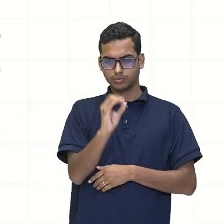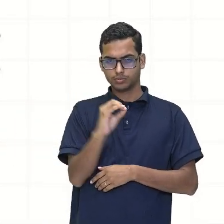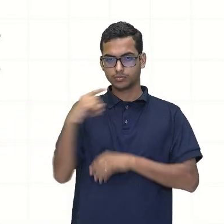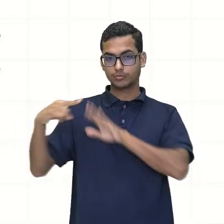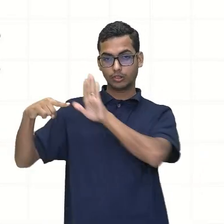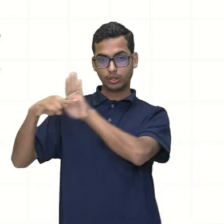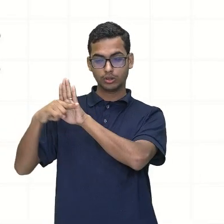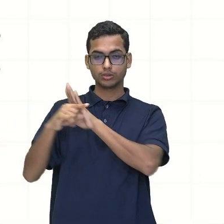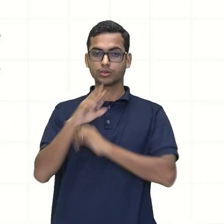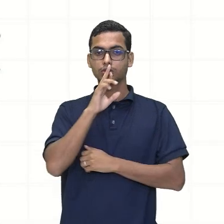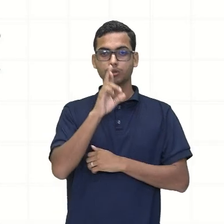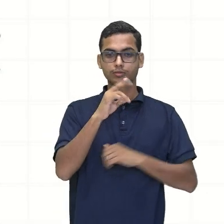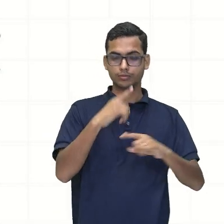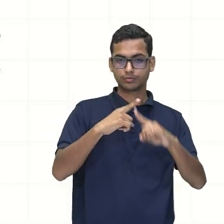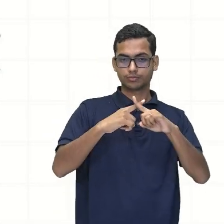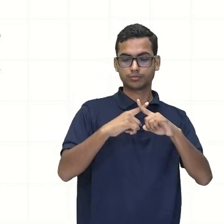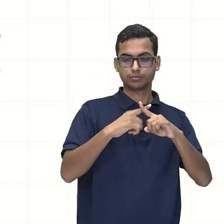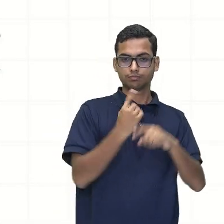dar